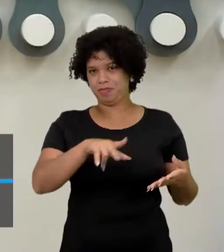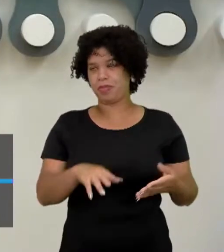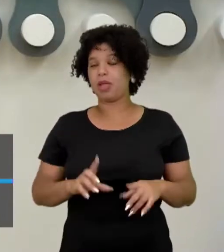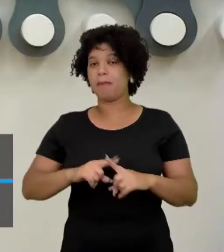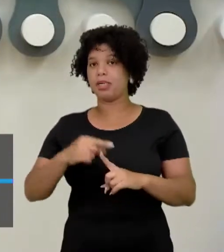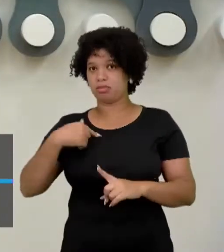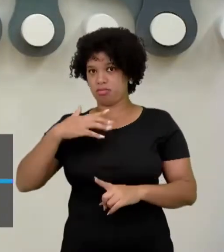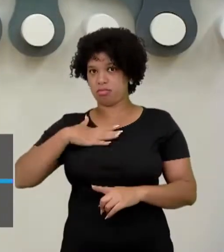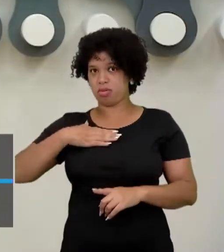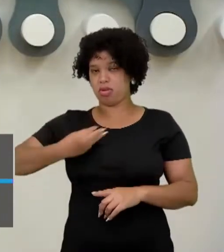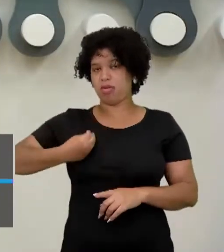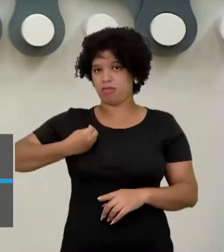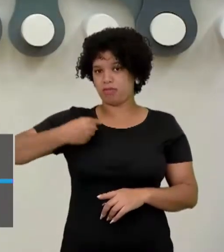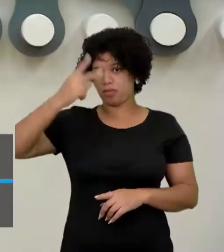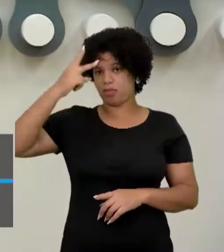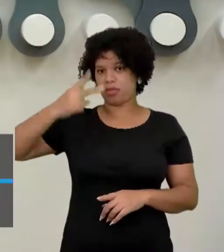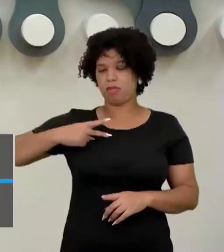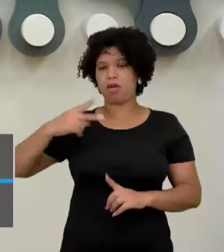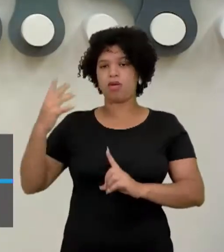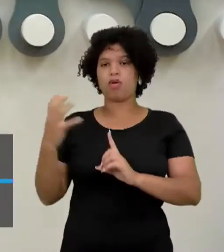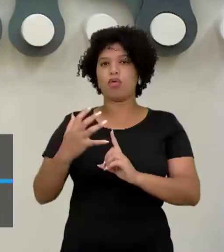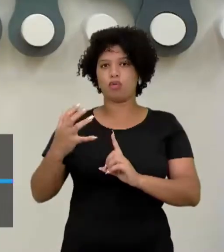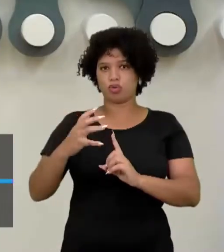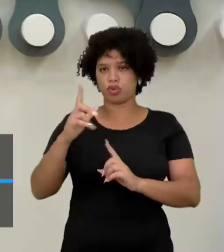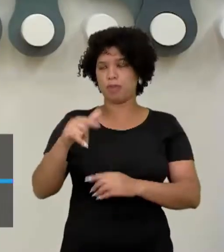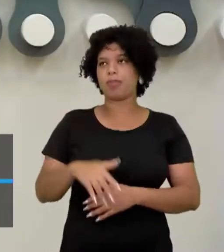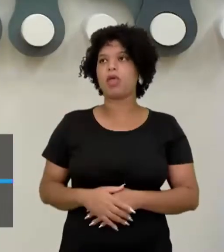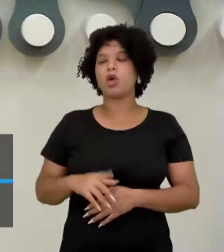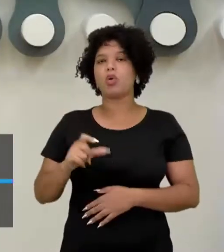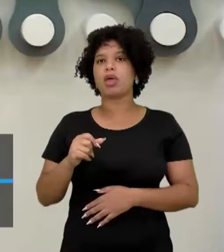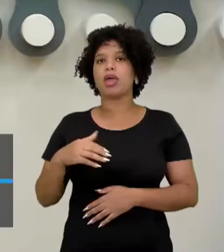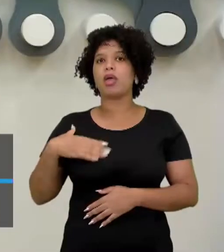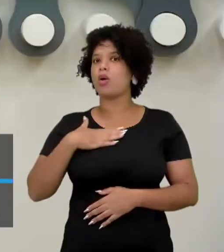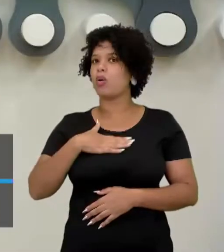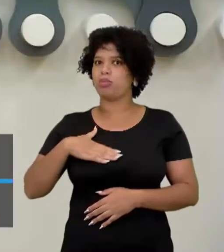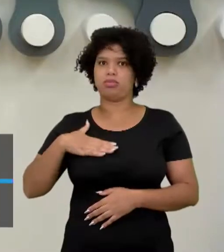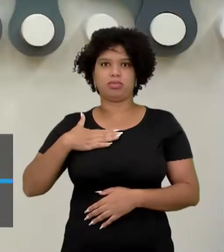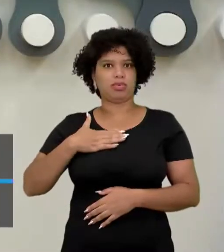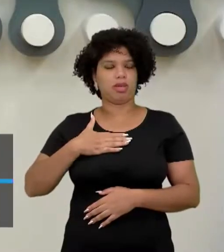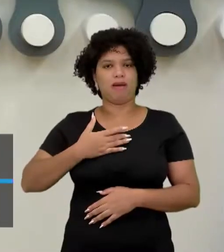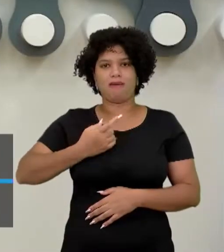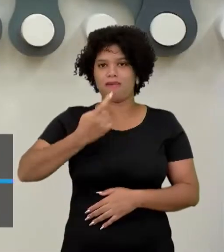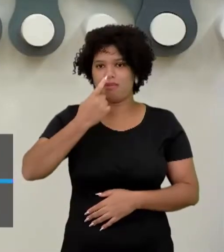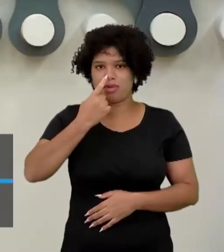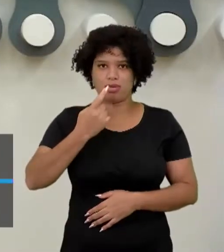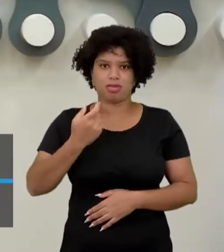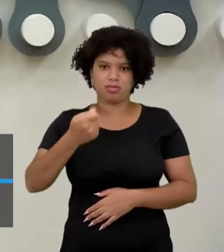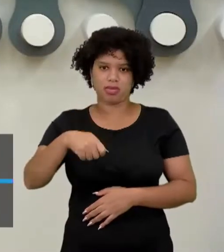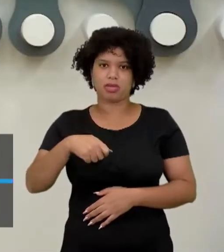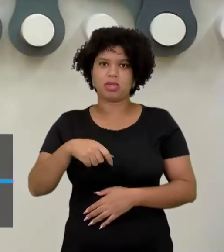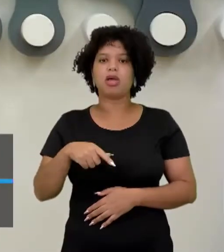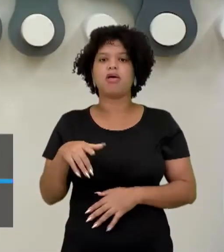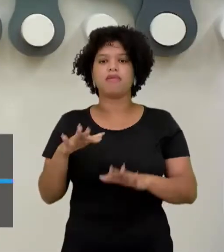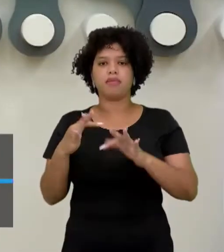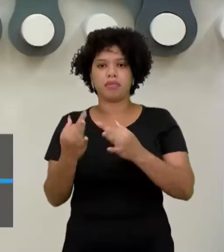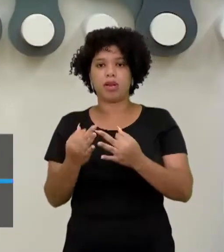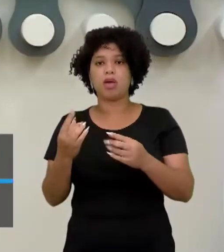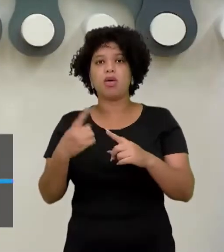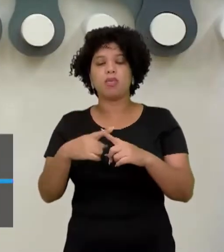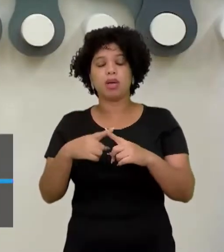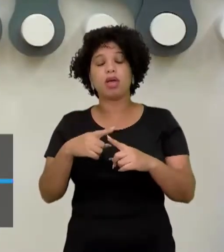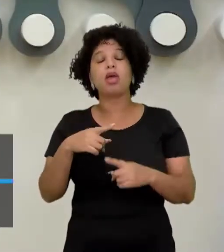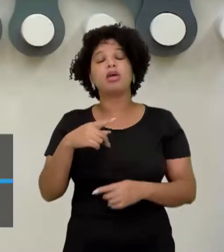coisas que foram muito importantes para mim. Foi que fosse algo que eu gostasse, e nesse ponto até tem uma parte da minha família, meu tio sempre gostou